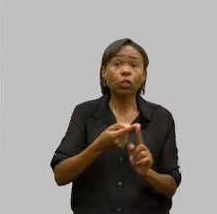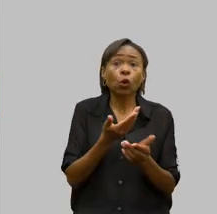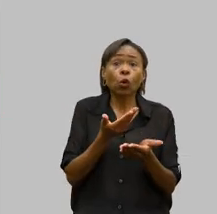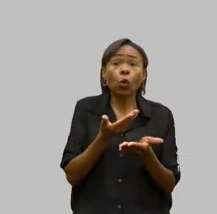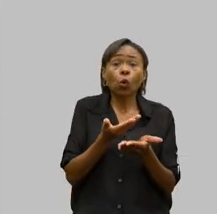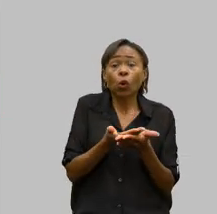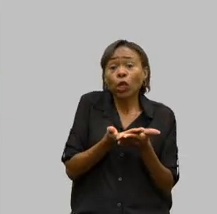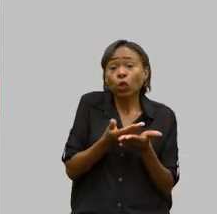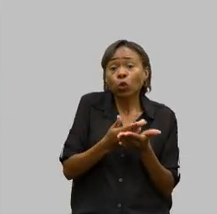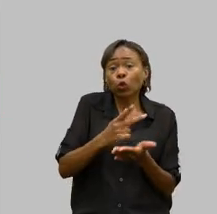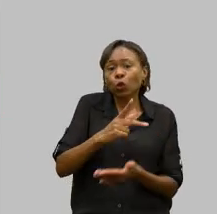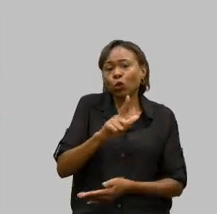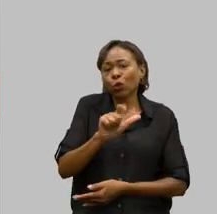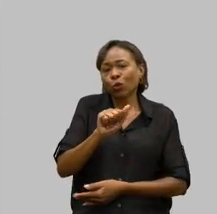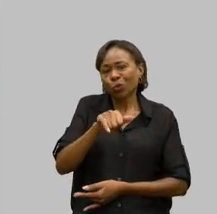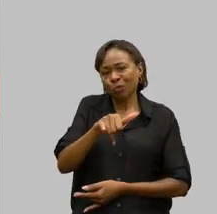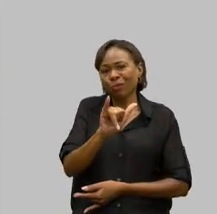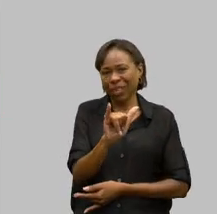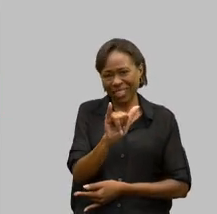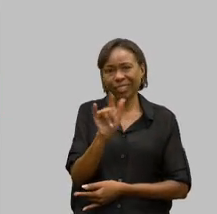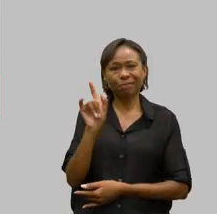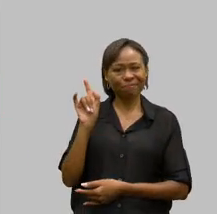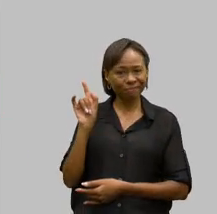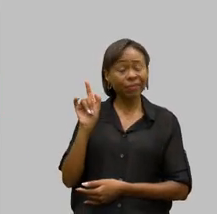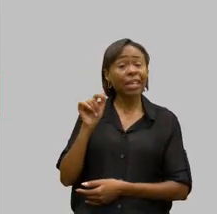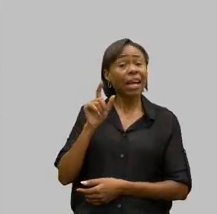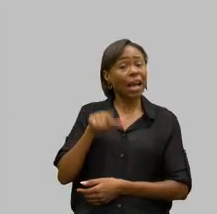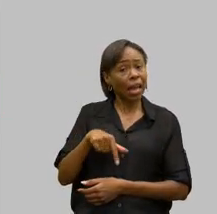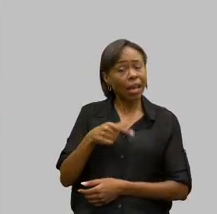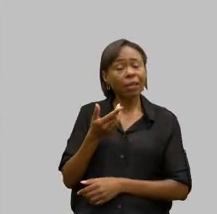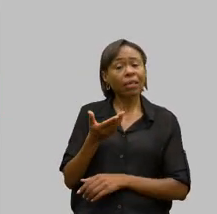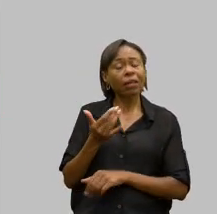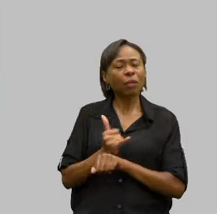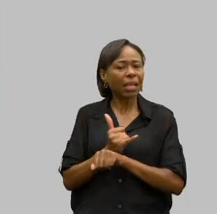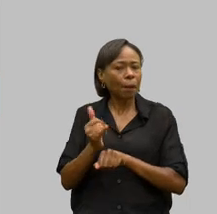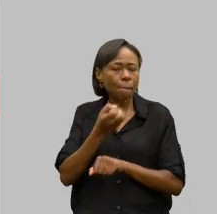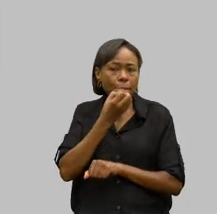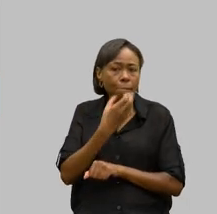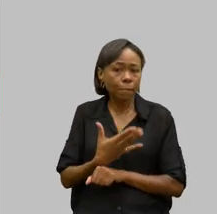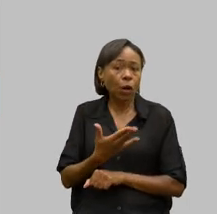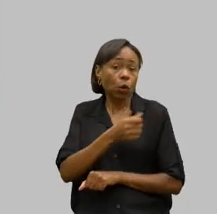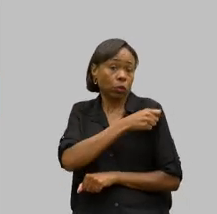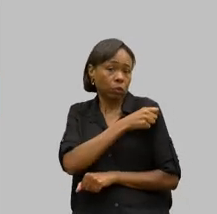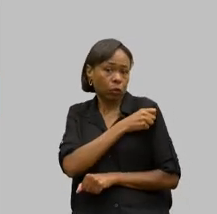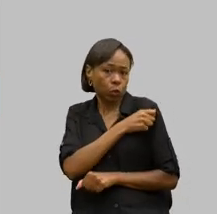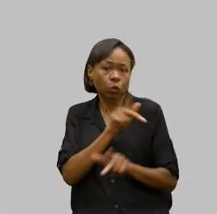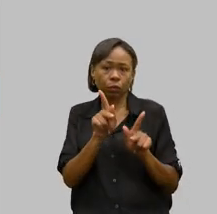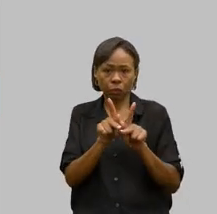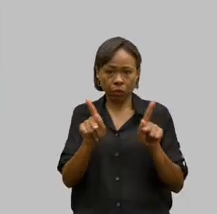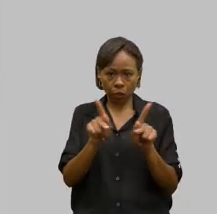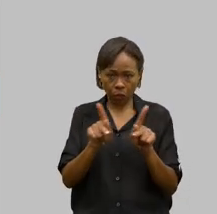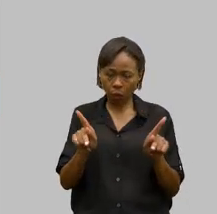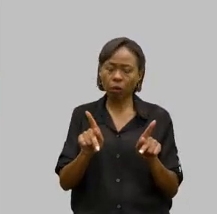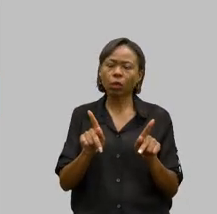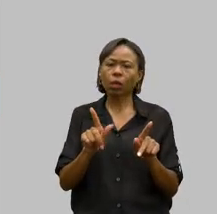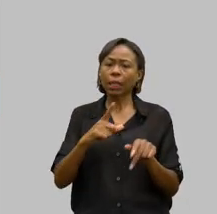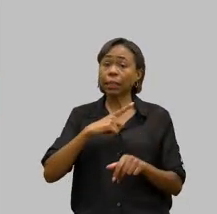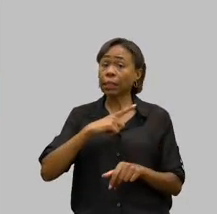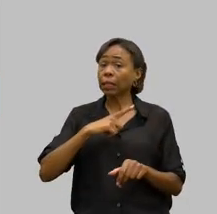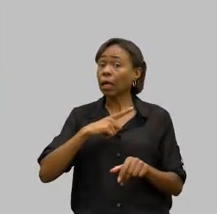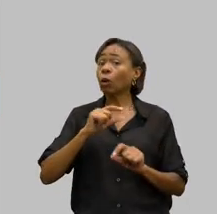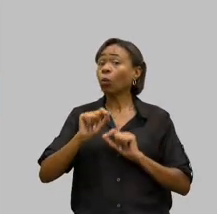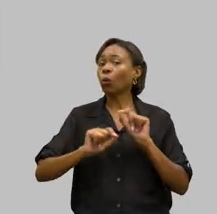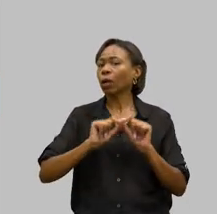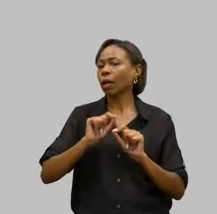ferramenta interessante, que os nossos estudantes e os nossos professores, eles puderam fazer um... Eles têm preparação para o